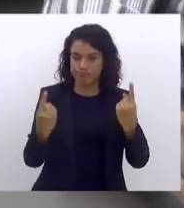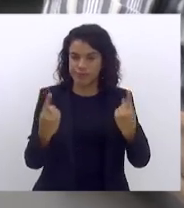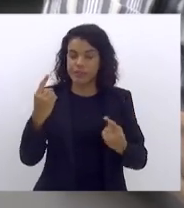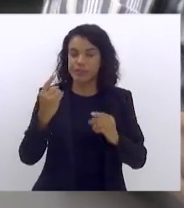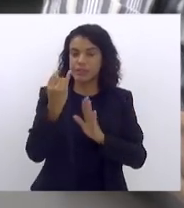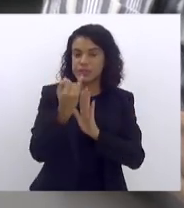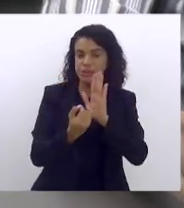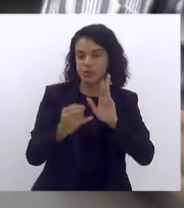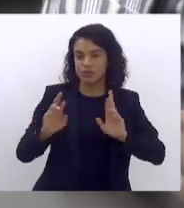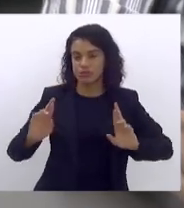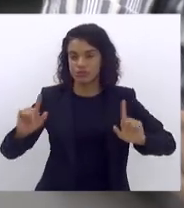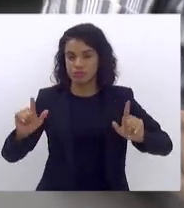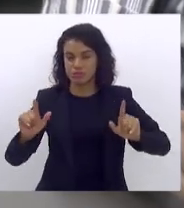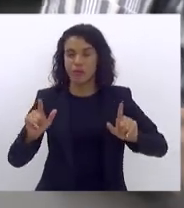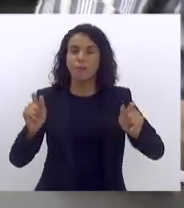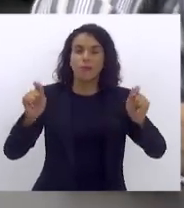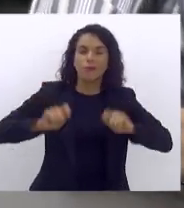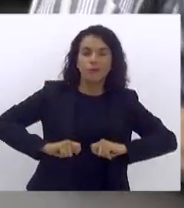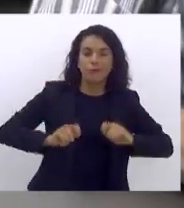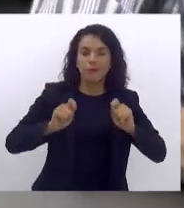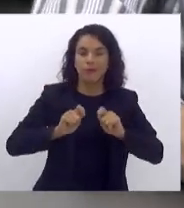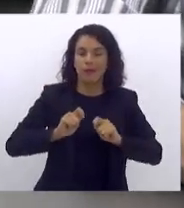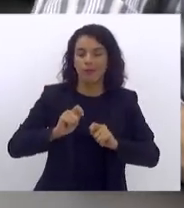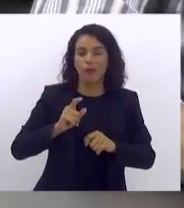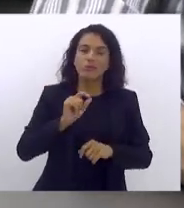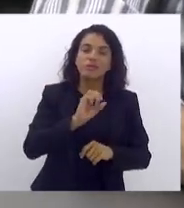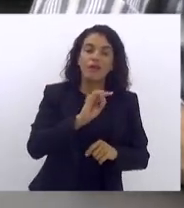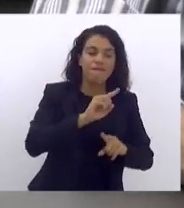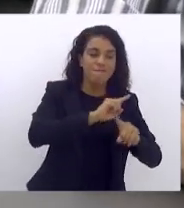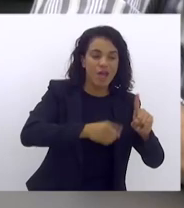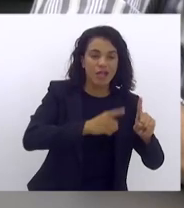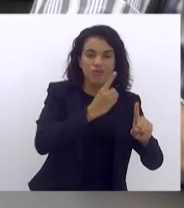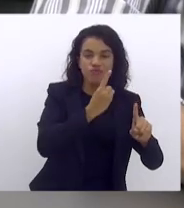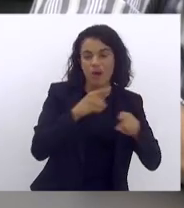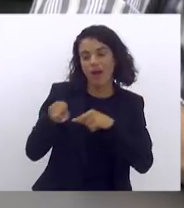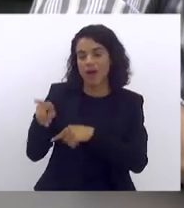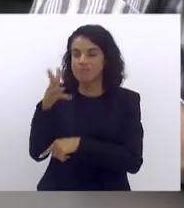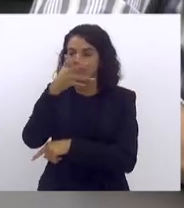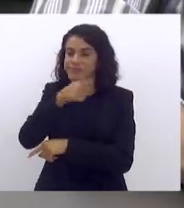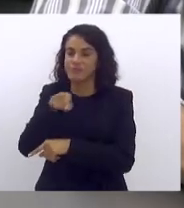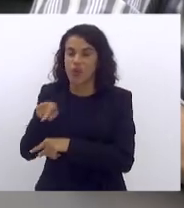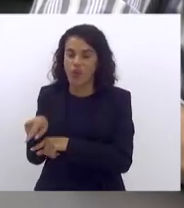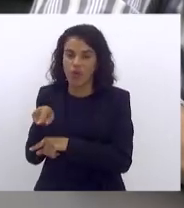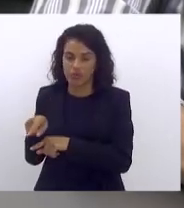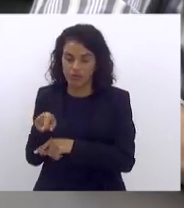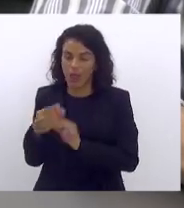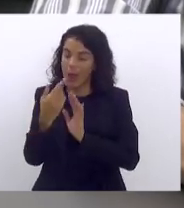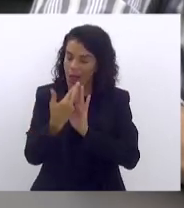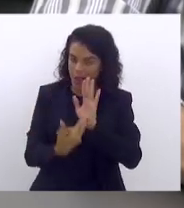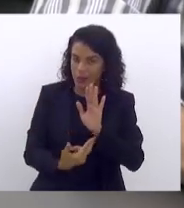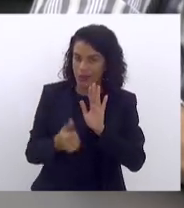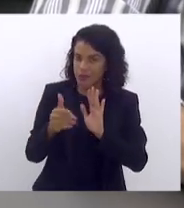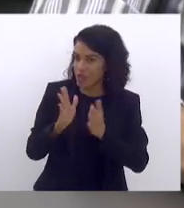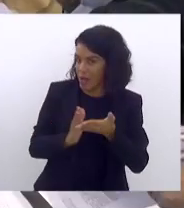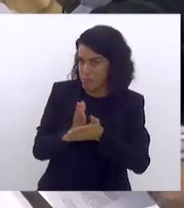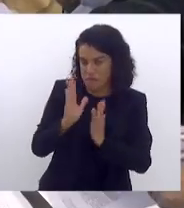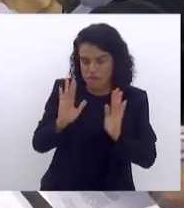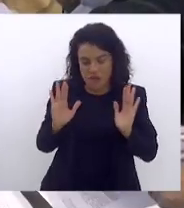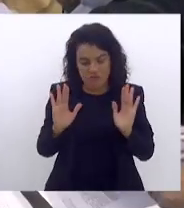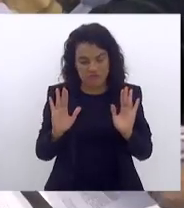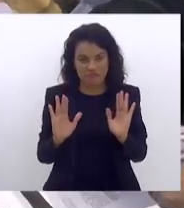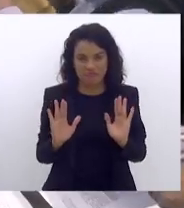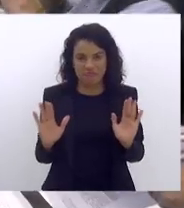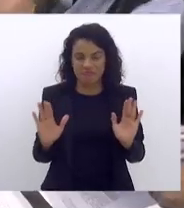diferentes. Perfeito. Possibilitando o eventual veto de um ou outro. Perfeito. E assim será o relatório. Perfeito. Já aprovado, entendo eu.